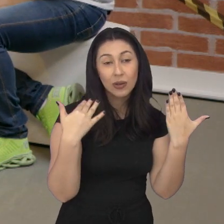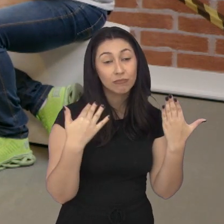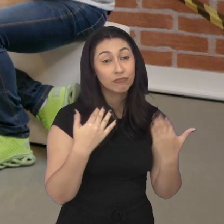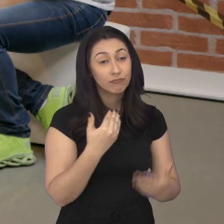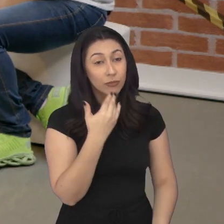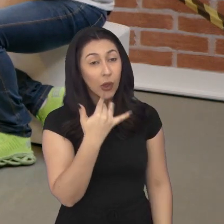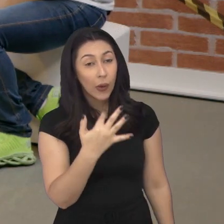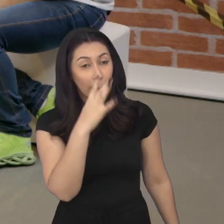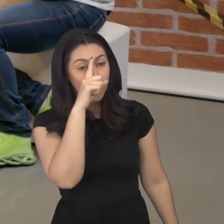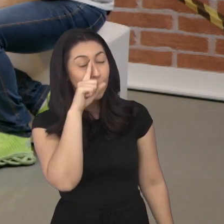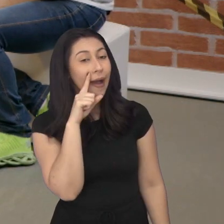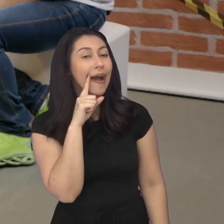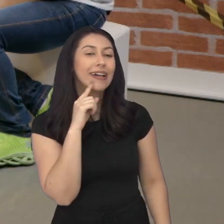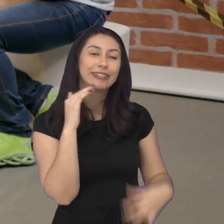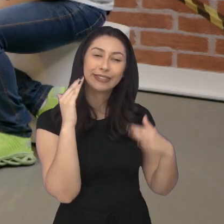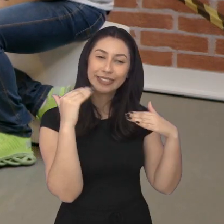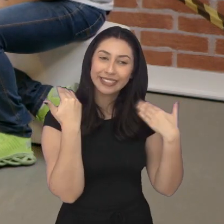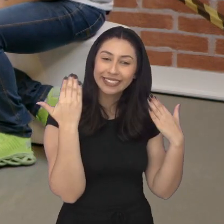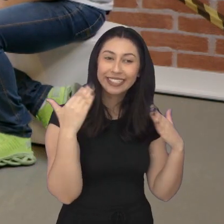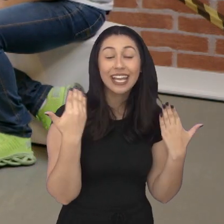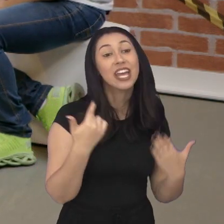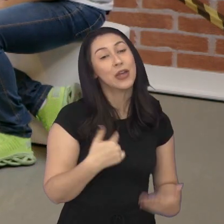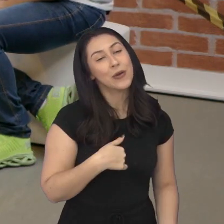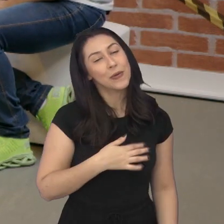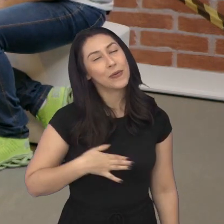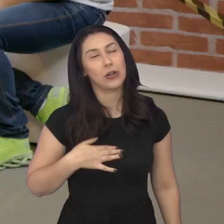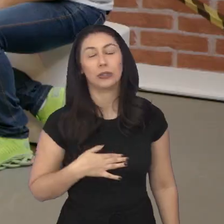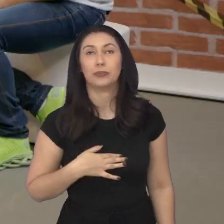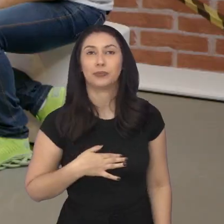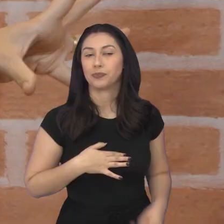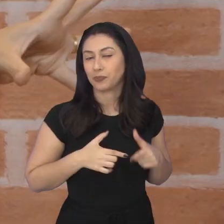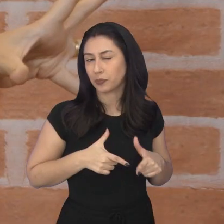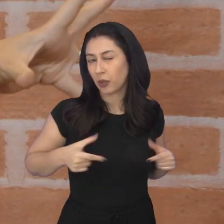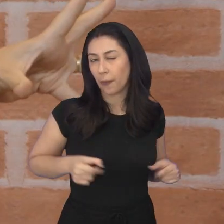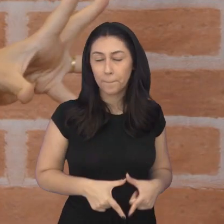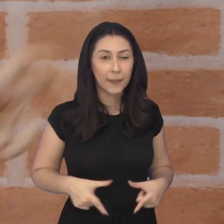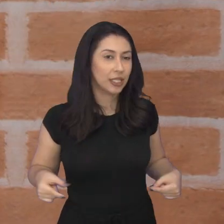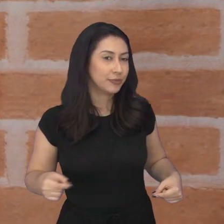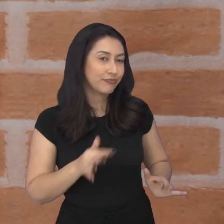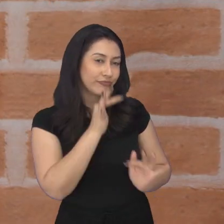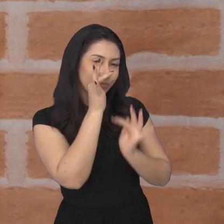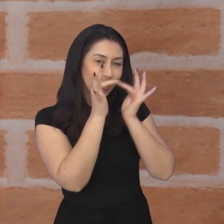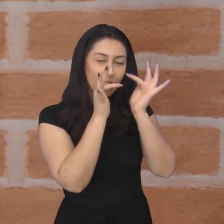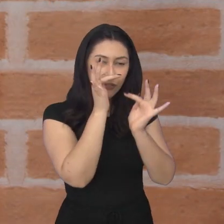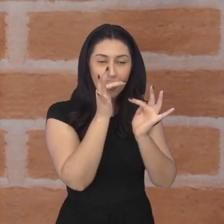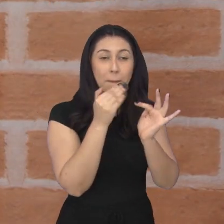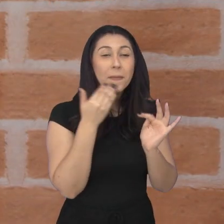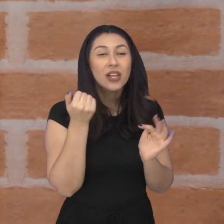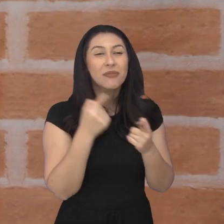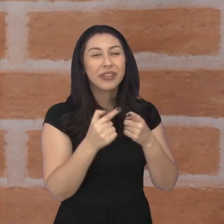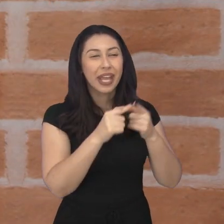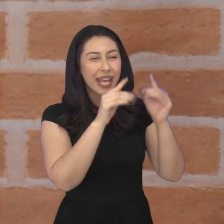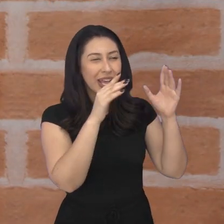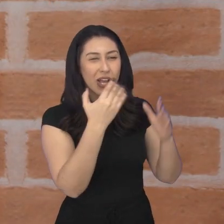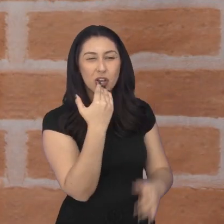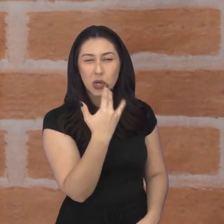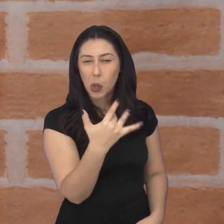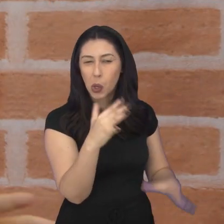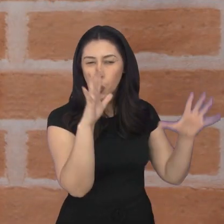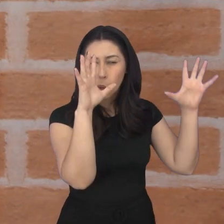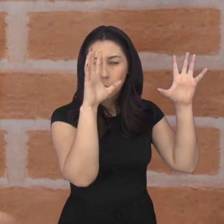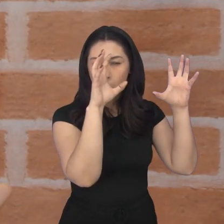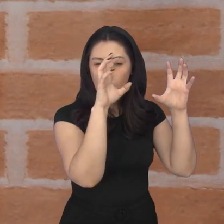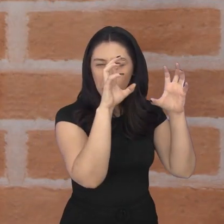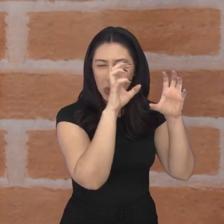amarelo geralmente é uma cor alegre, né? Que eu prefiro, por exemplo, um biquíni assim, floral, do que um biquíni, por exemplo, escuro, uma coisa